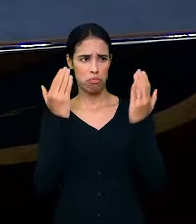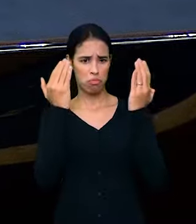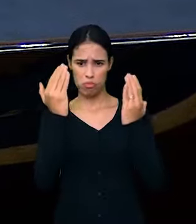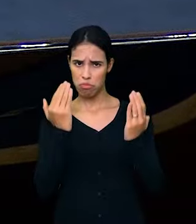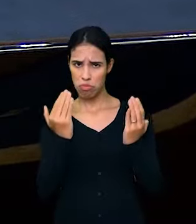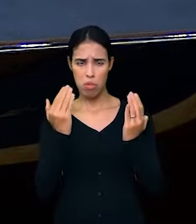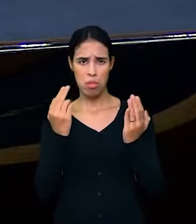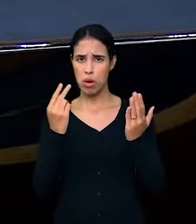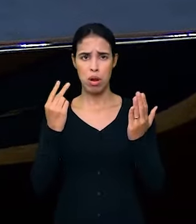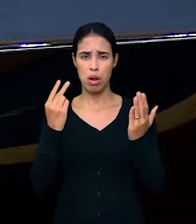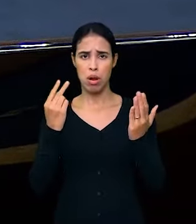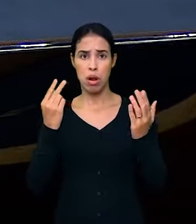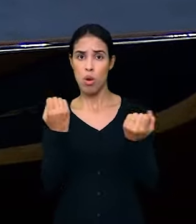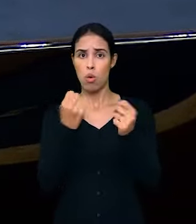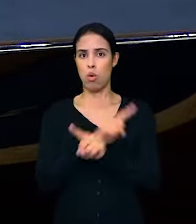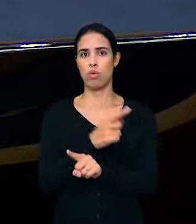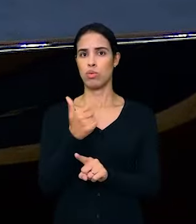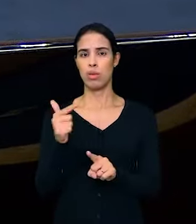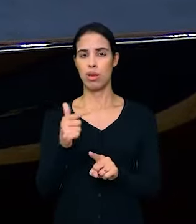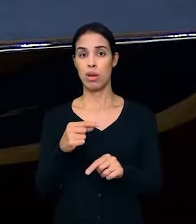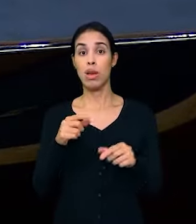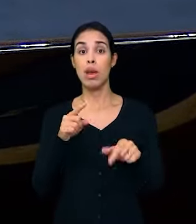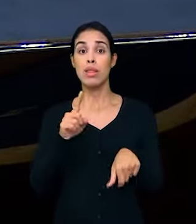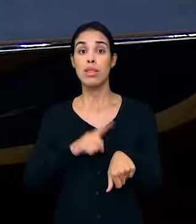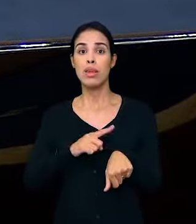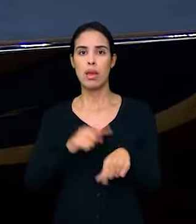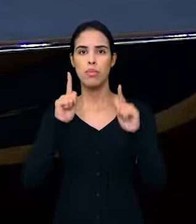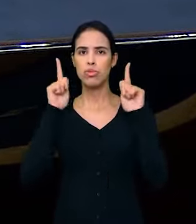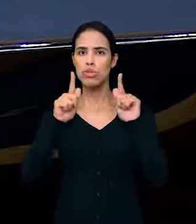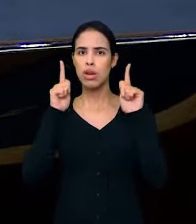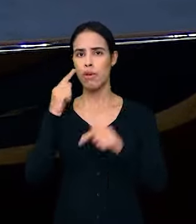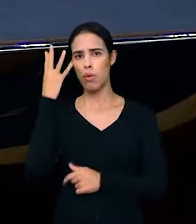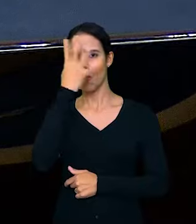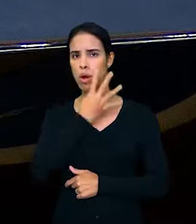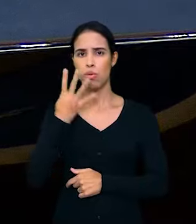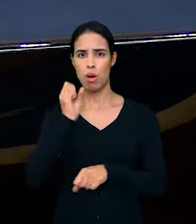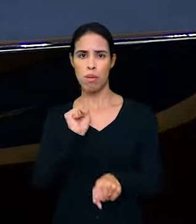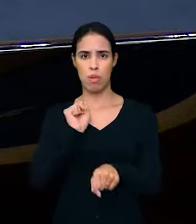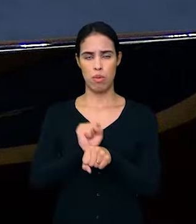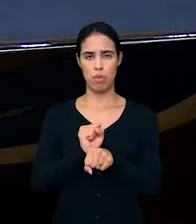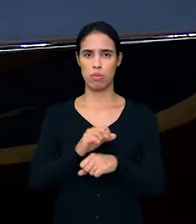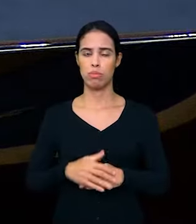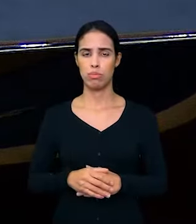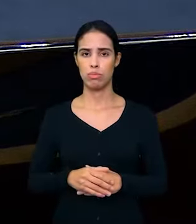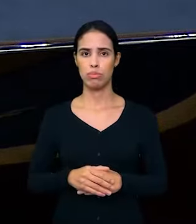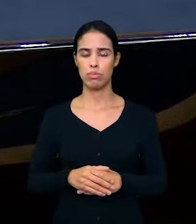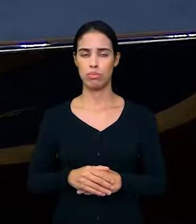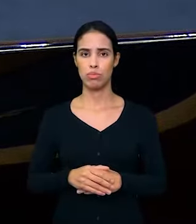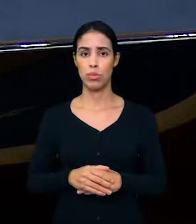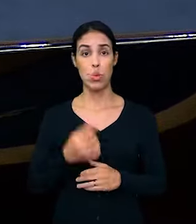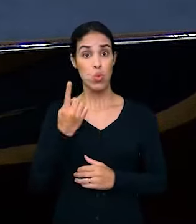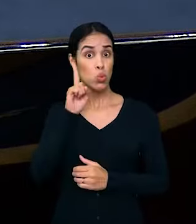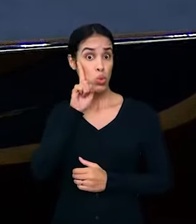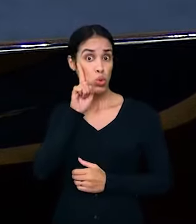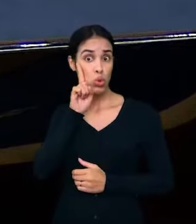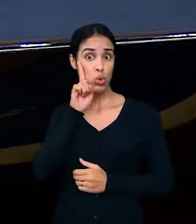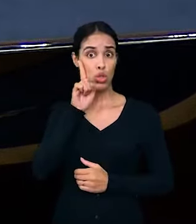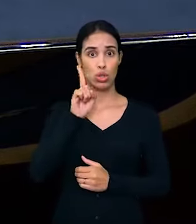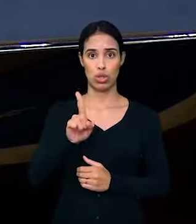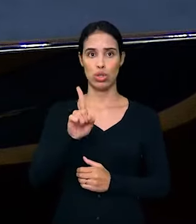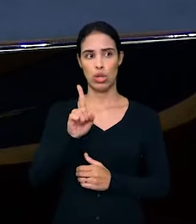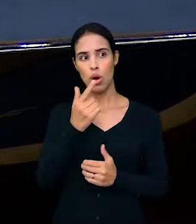incontroversa. Também é incontroverso que essa paralisação foi temporária, cerca de 4 horas na empresa Viação Pioneira, e um só dia